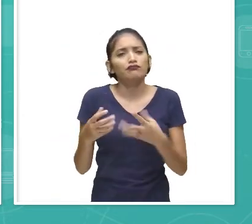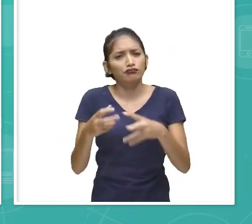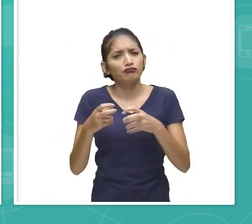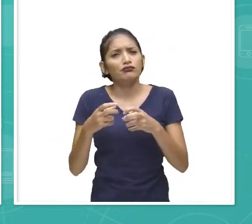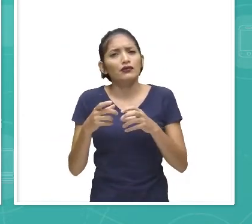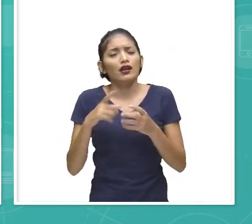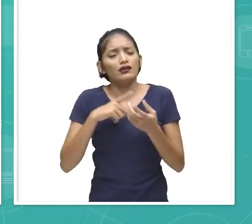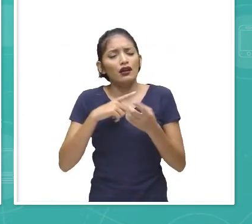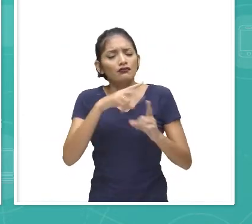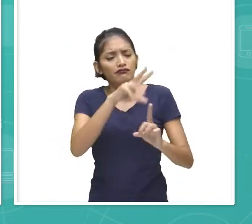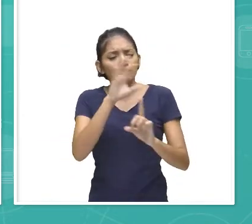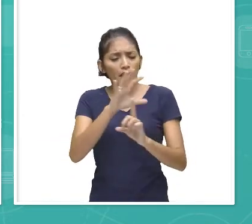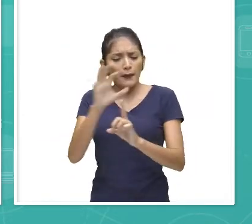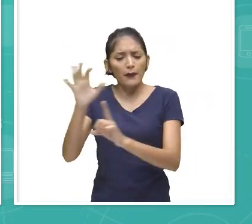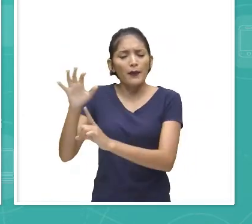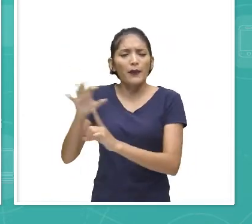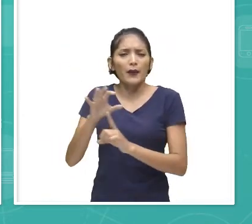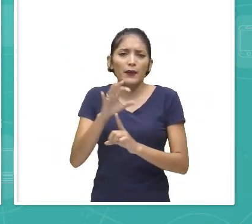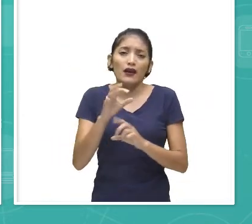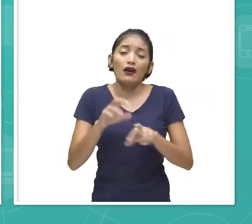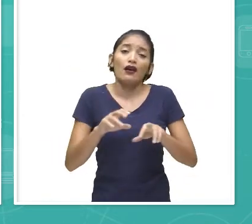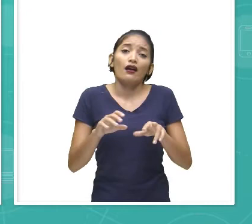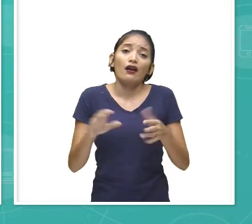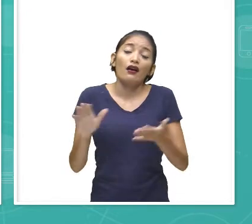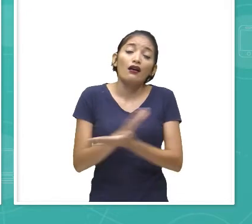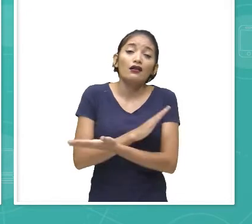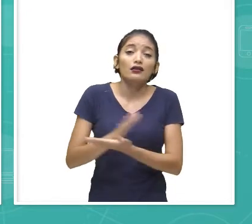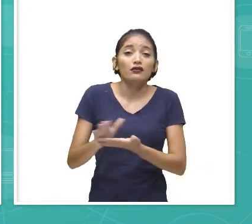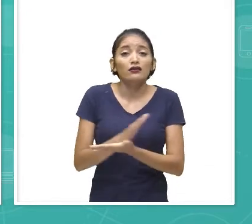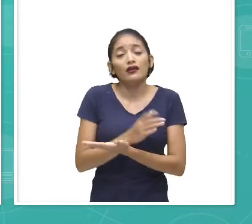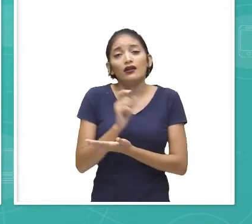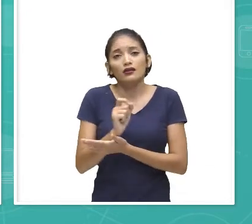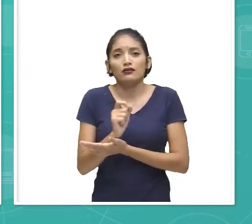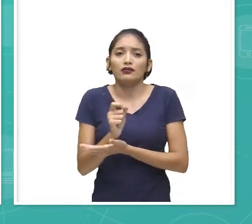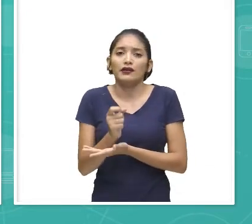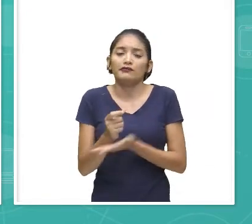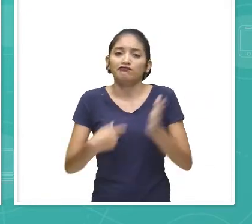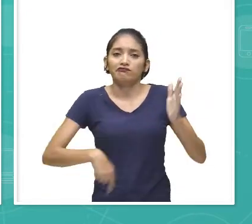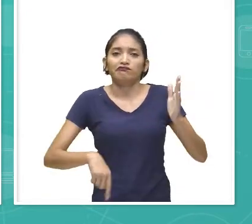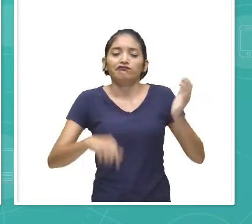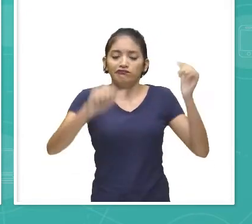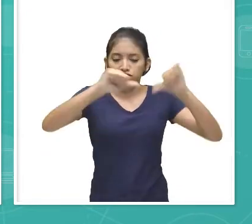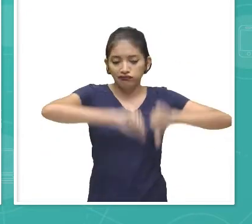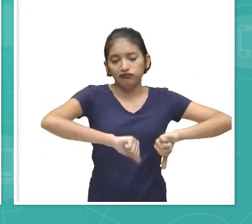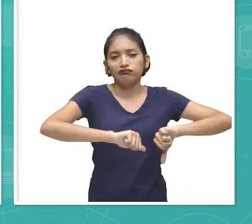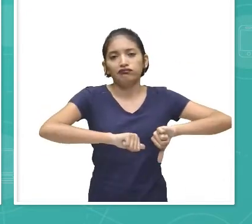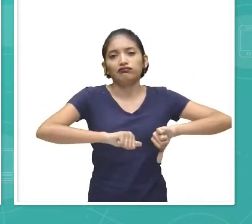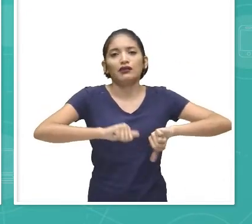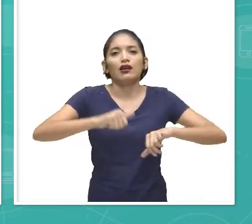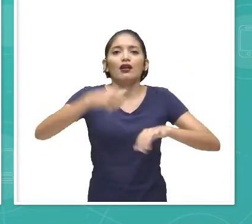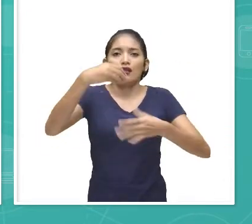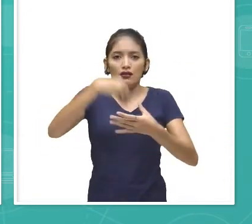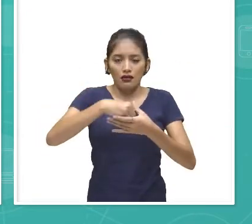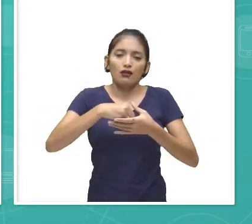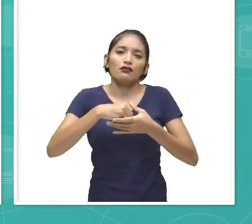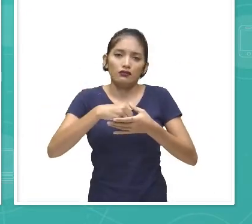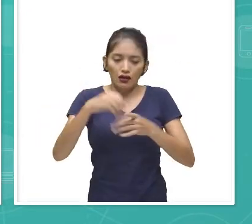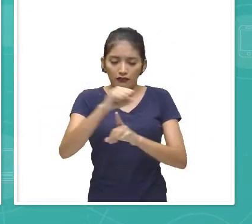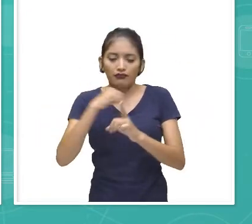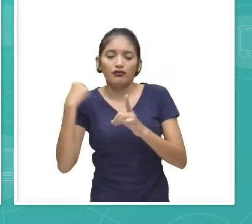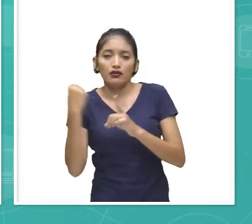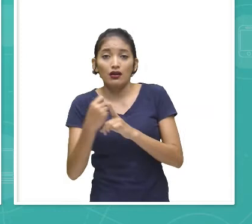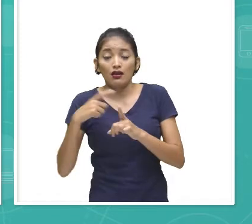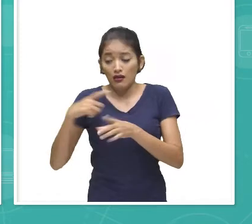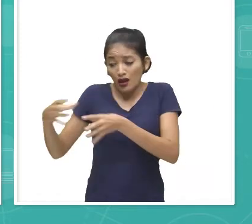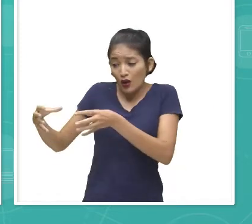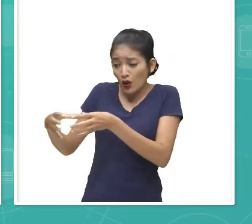que é uma influência que muitas vezes é negada dentro da nossa sociedade, né? Existem grupos que